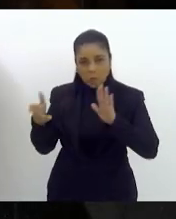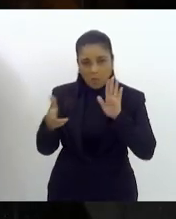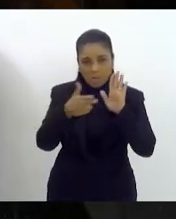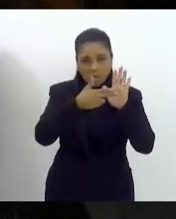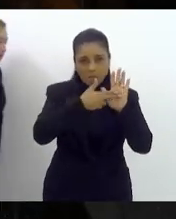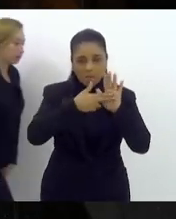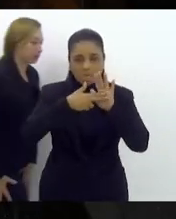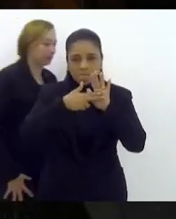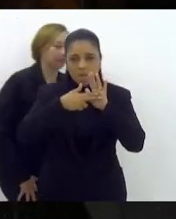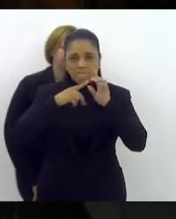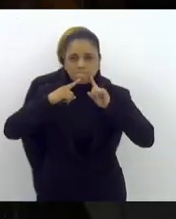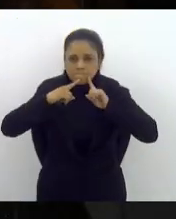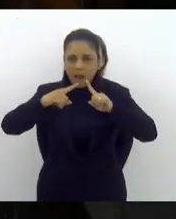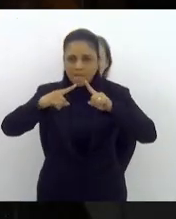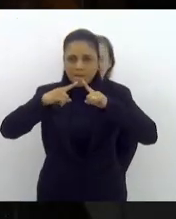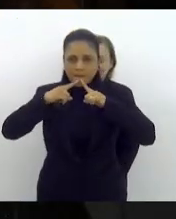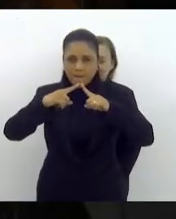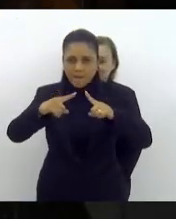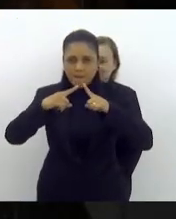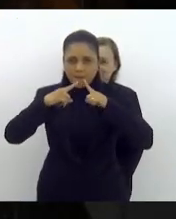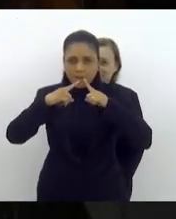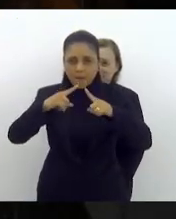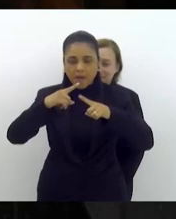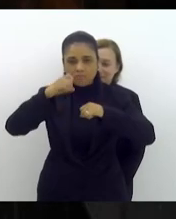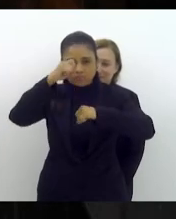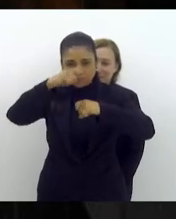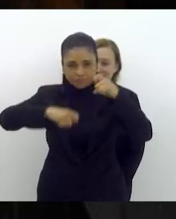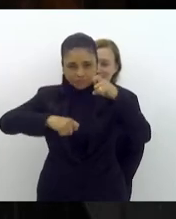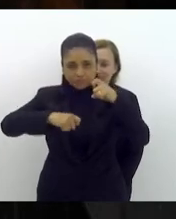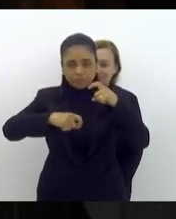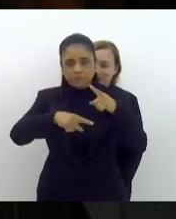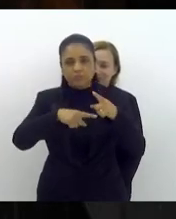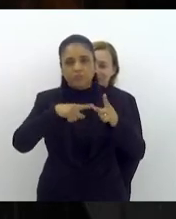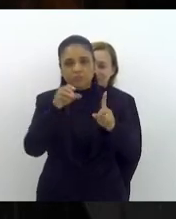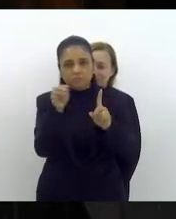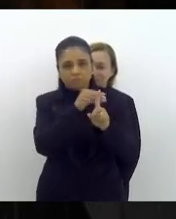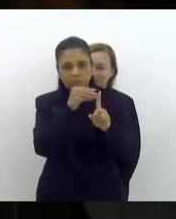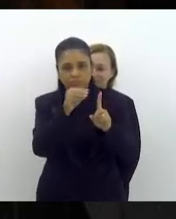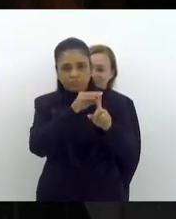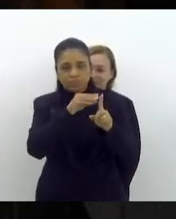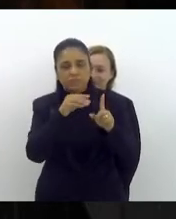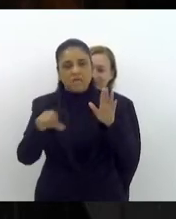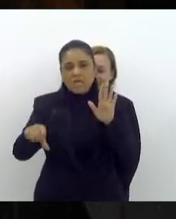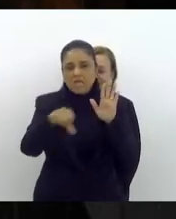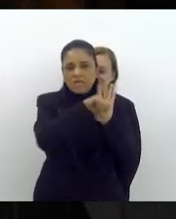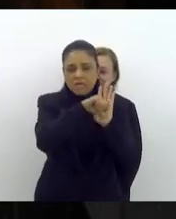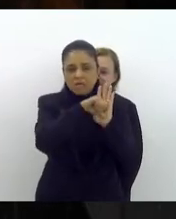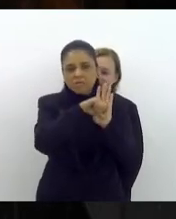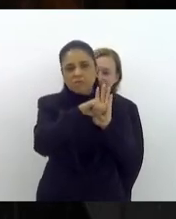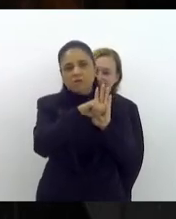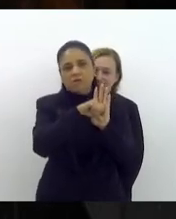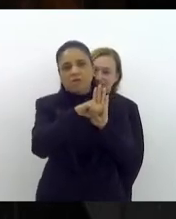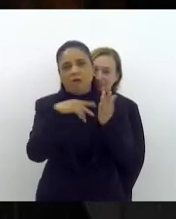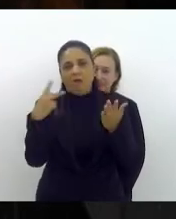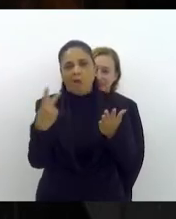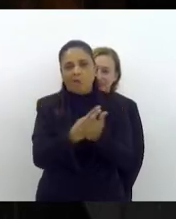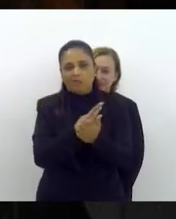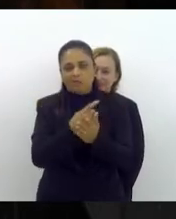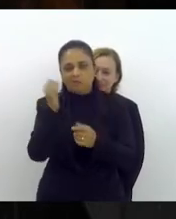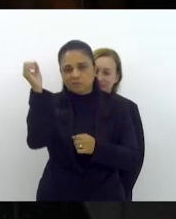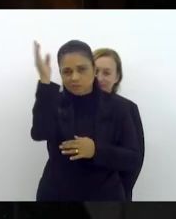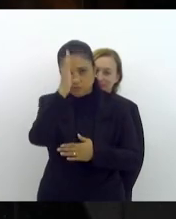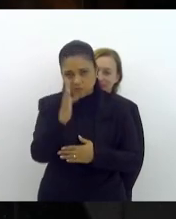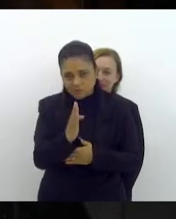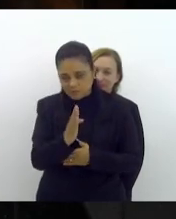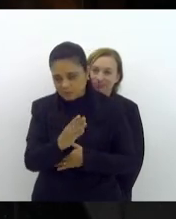protestar contra esse desmando esses crimes que tem acontecido no nosso